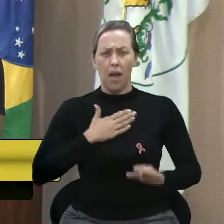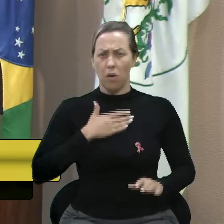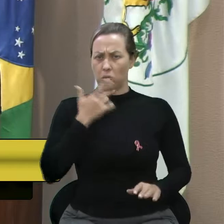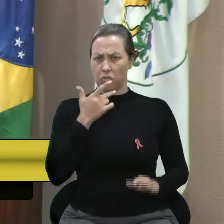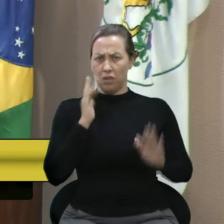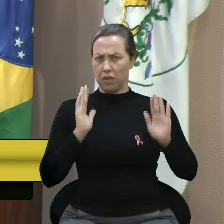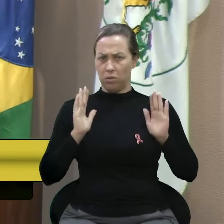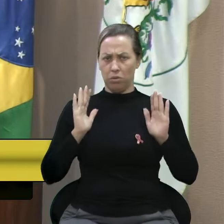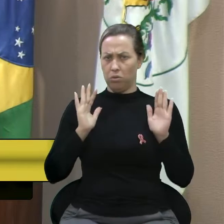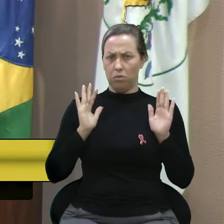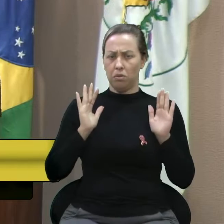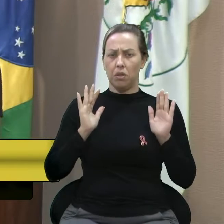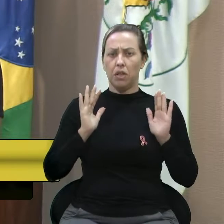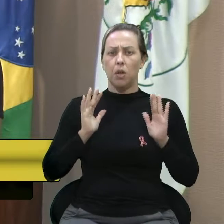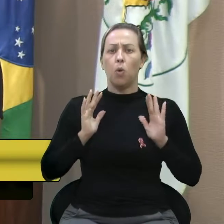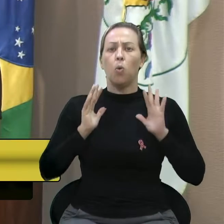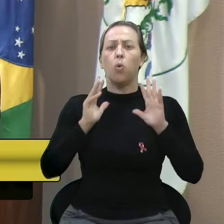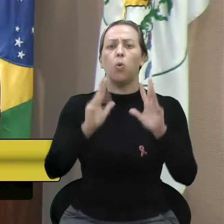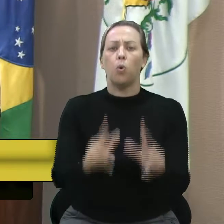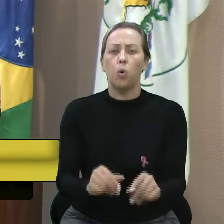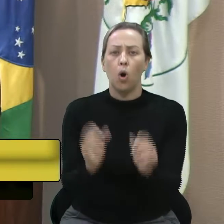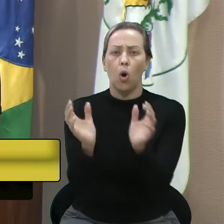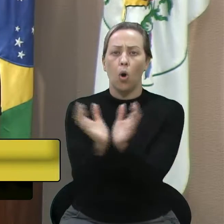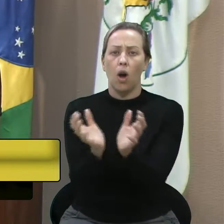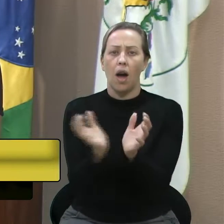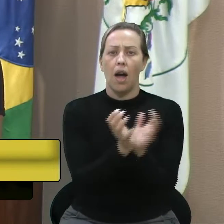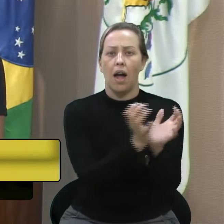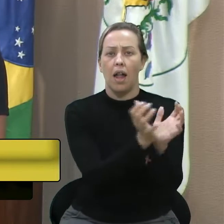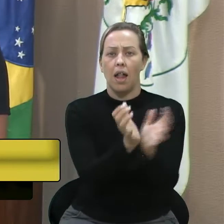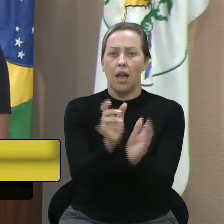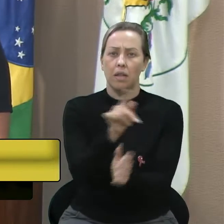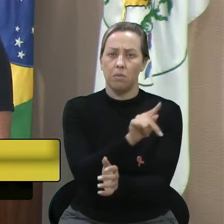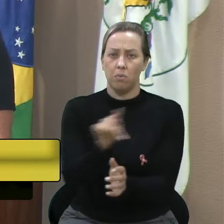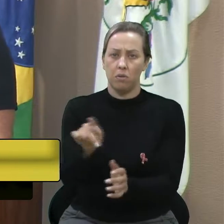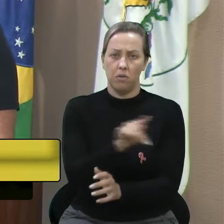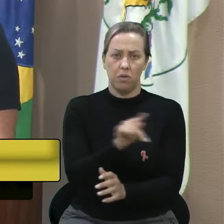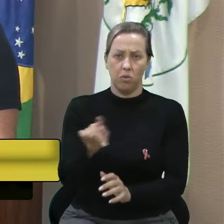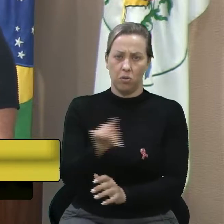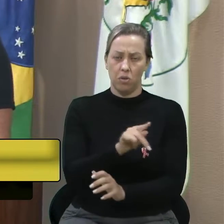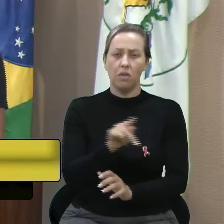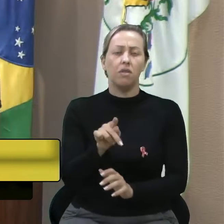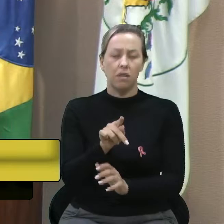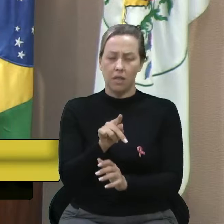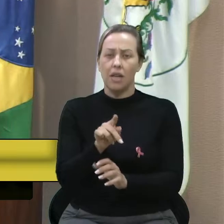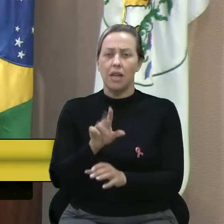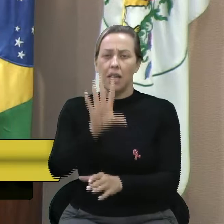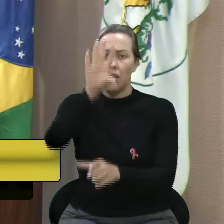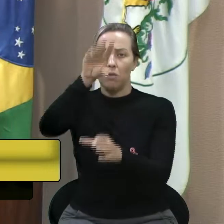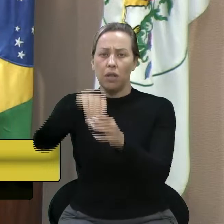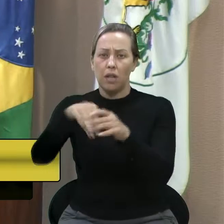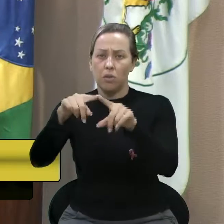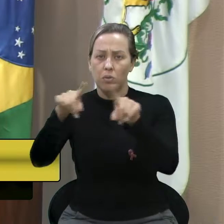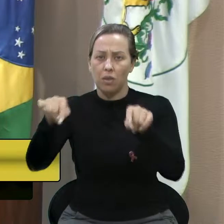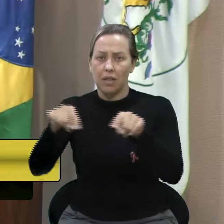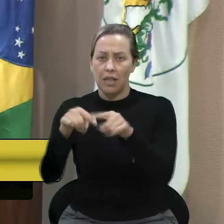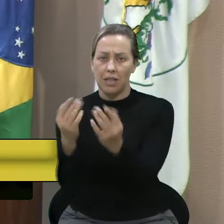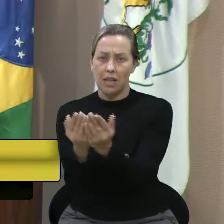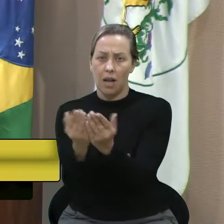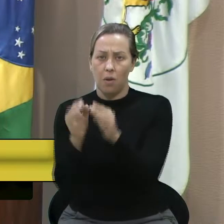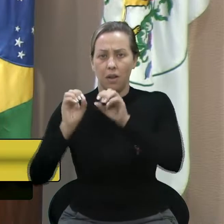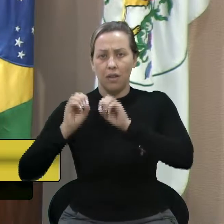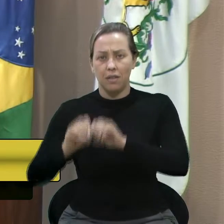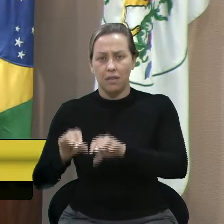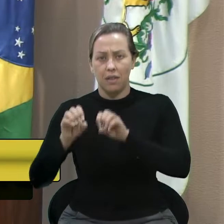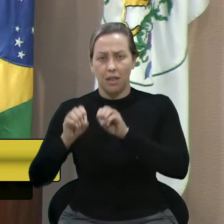isso, são os colegas professores que estão em sala de aula. E aqui eu